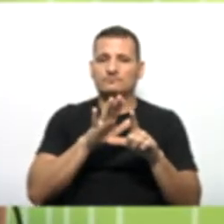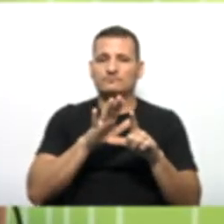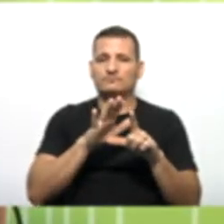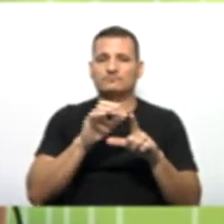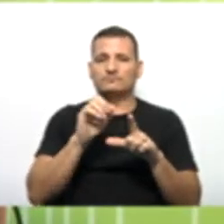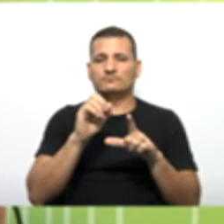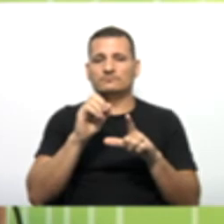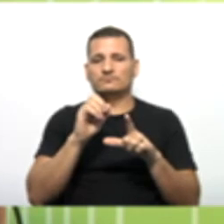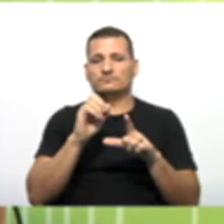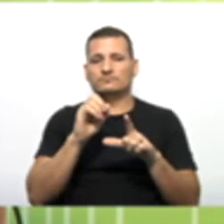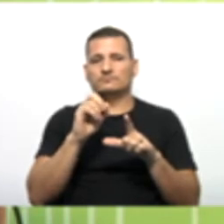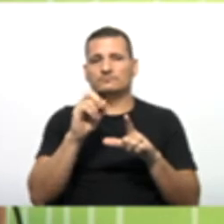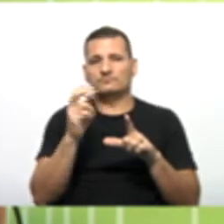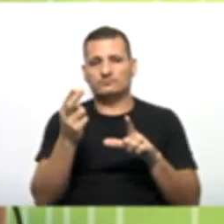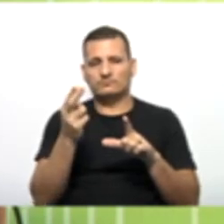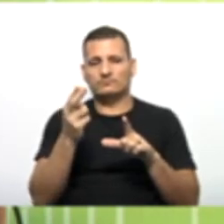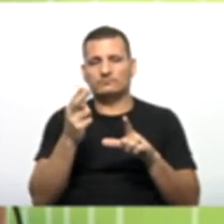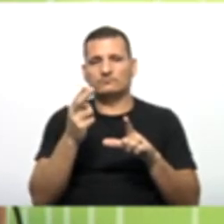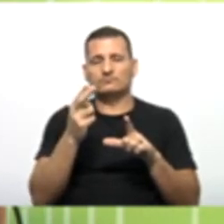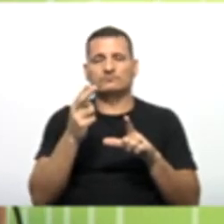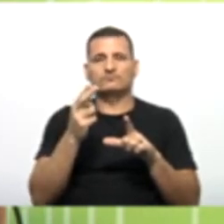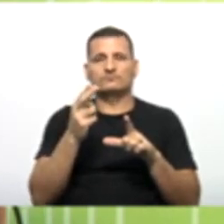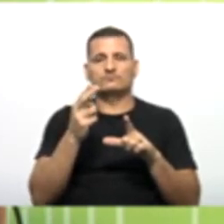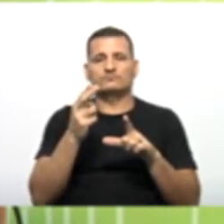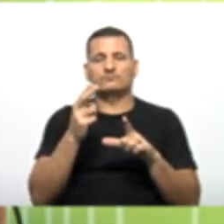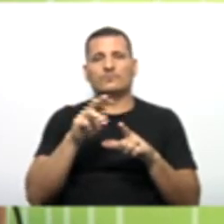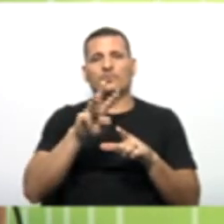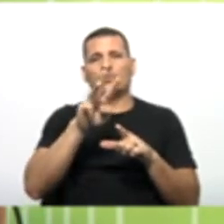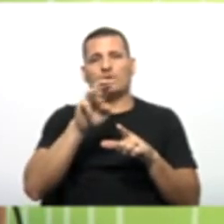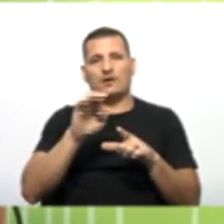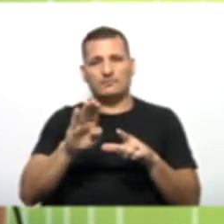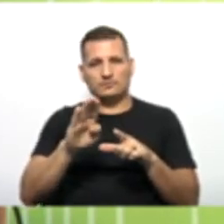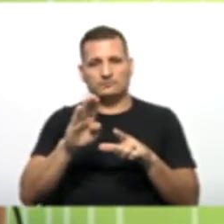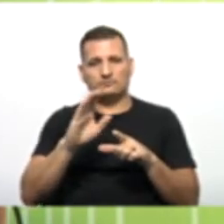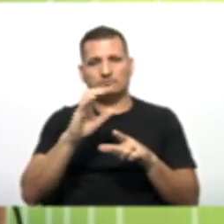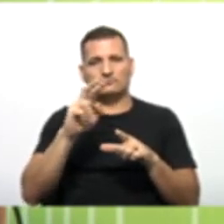no web chat aí que a gente está disponível.